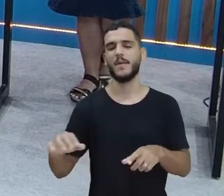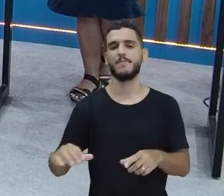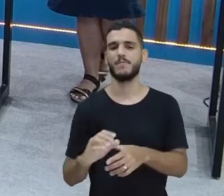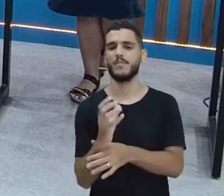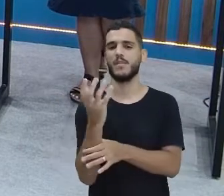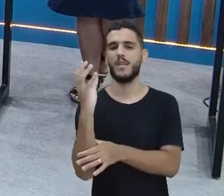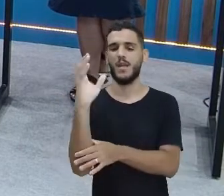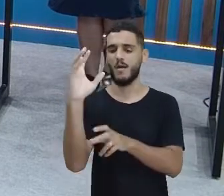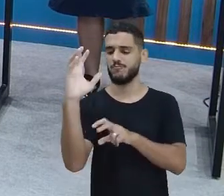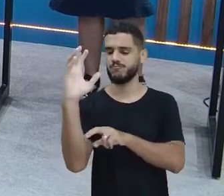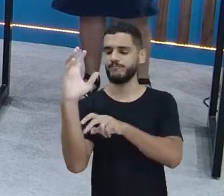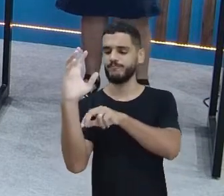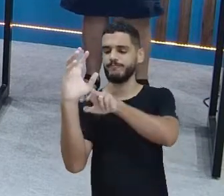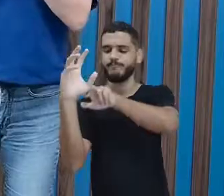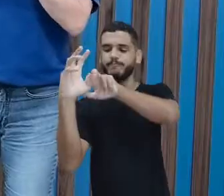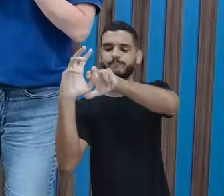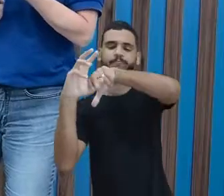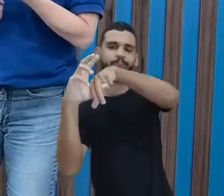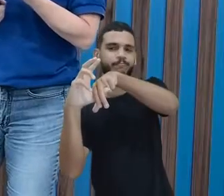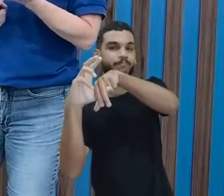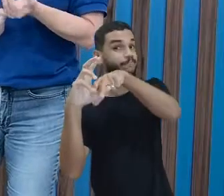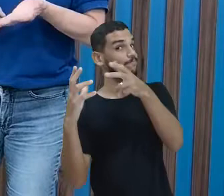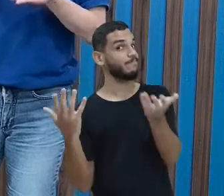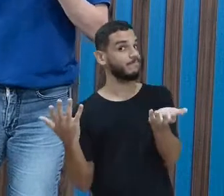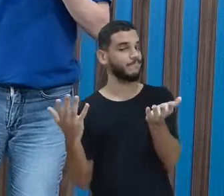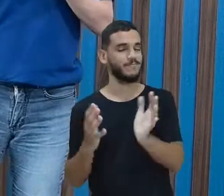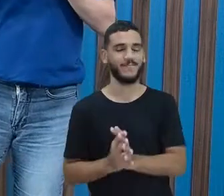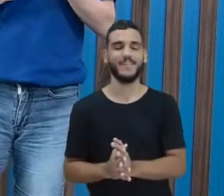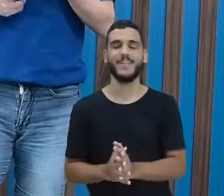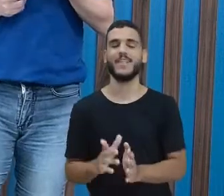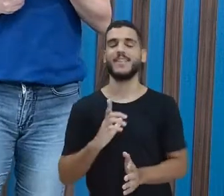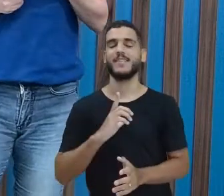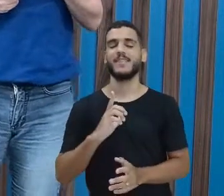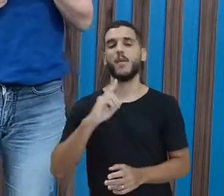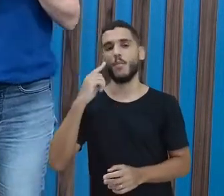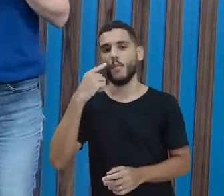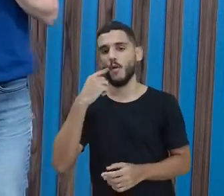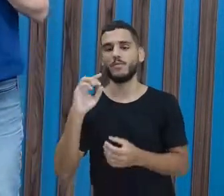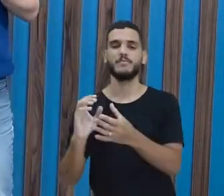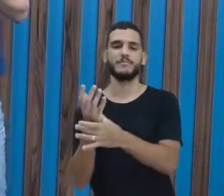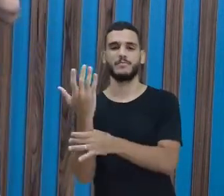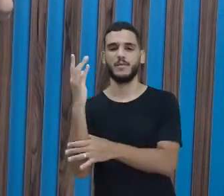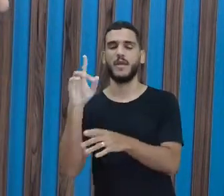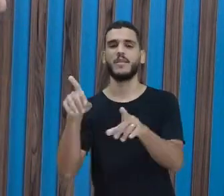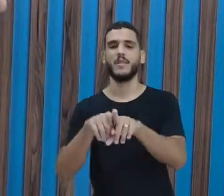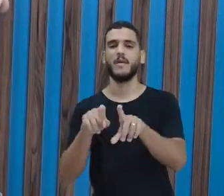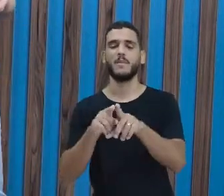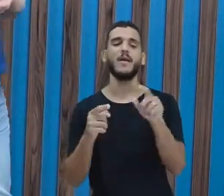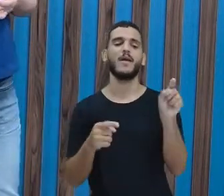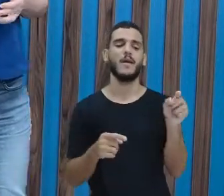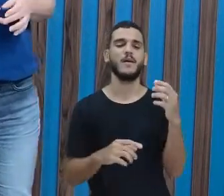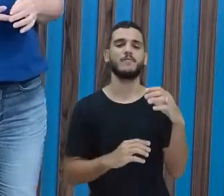hein, professora? Tinha um limoeiro e o jacarandá.